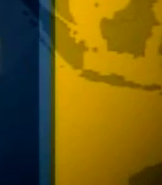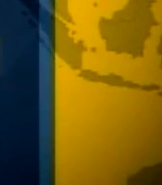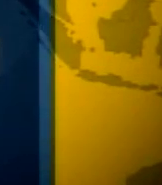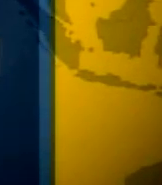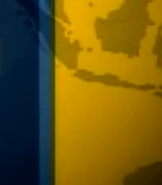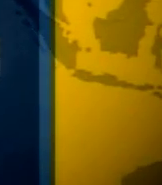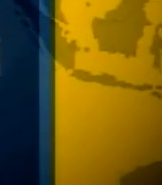h